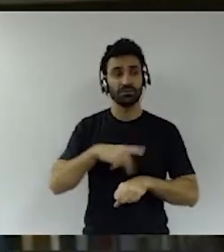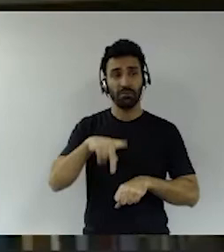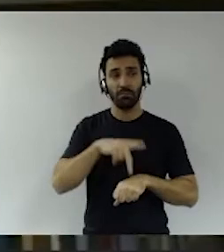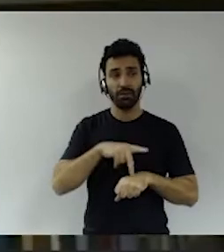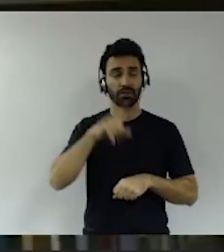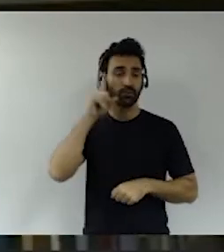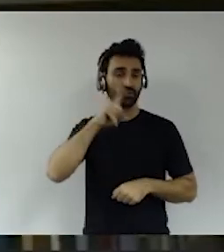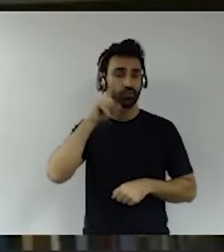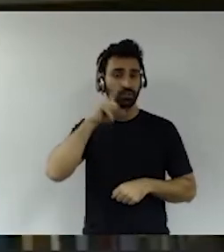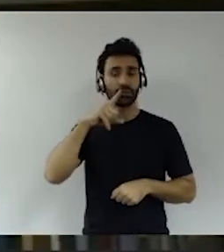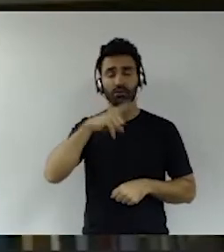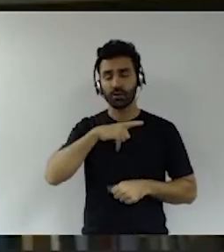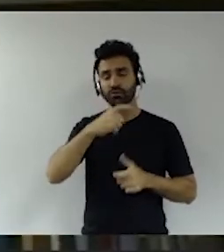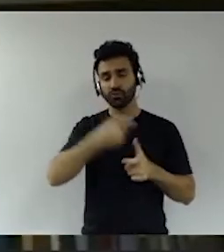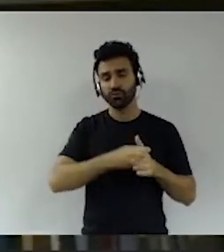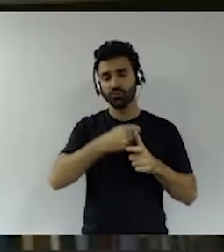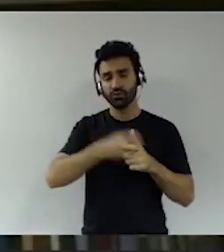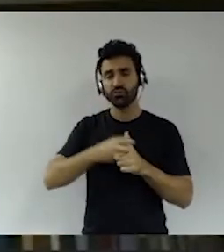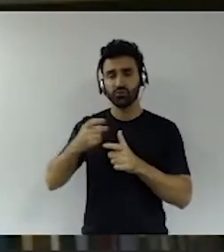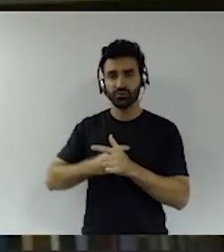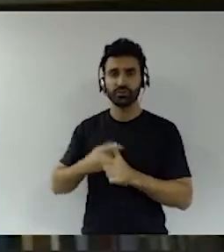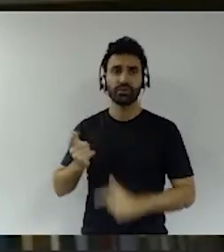em déficits